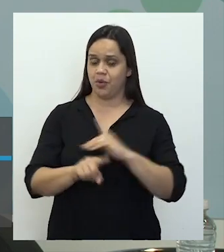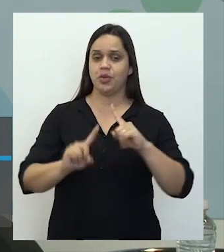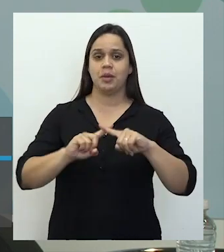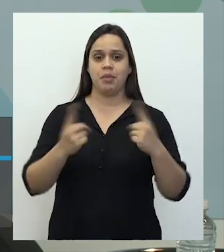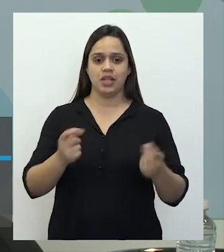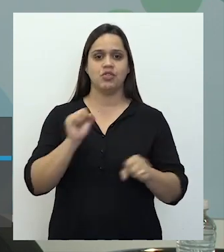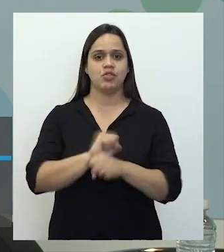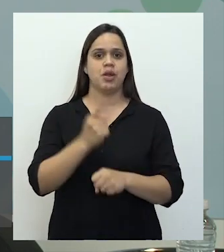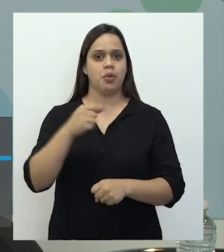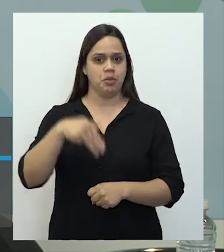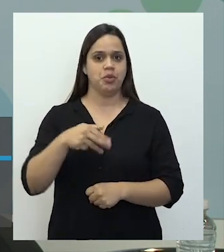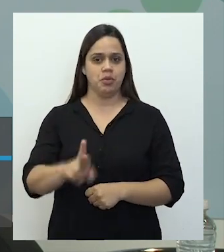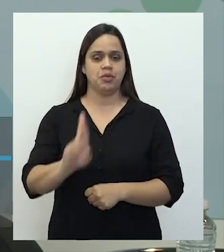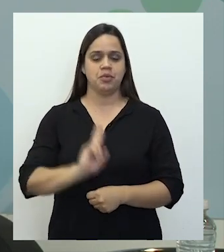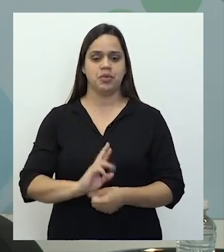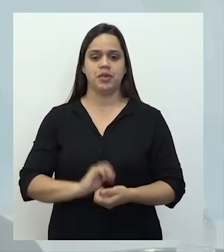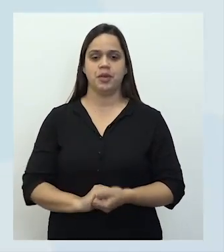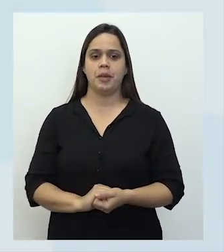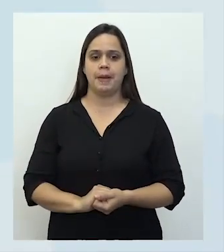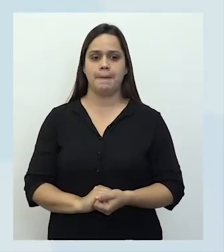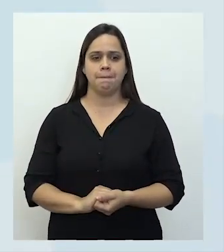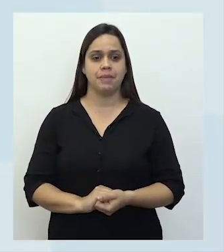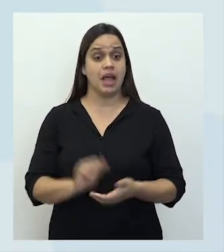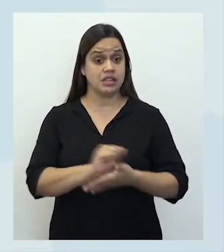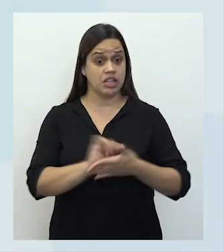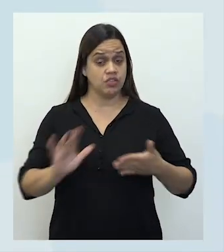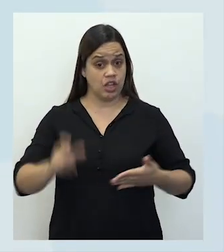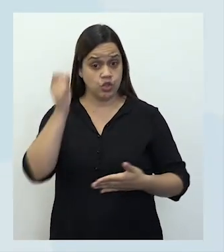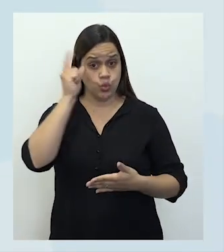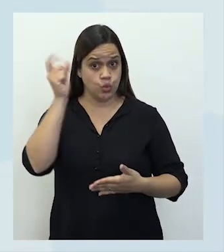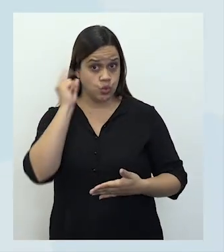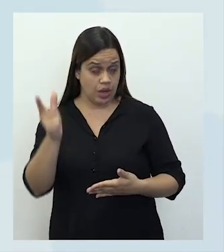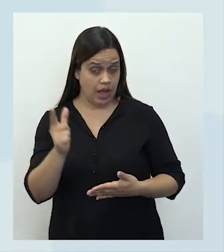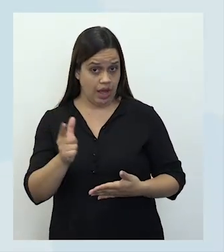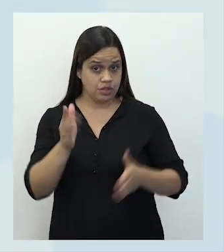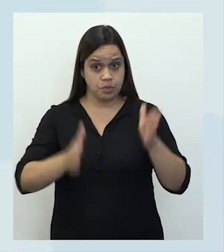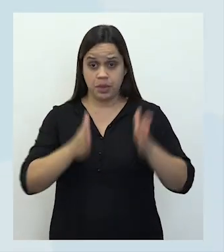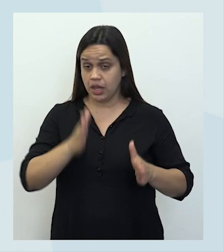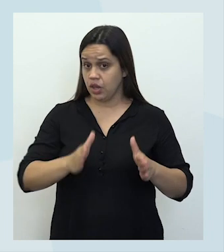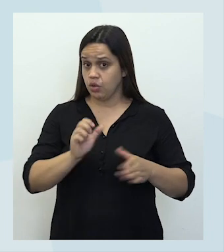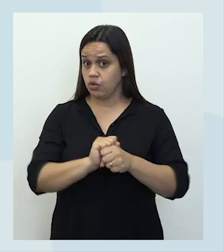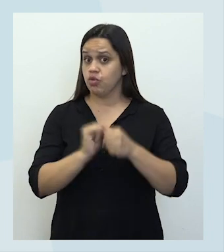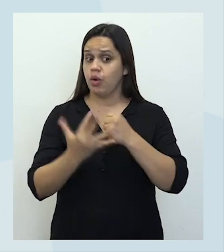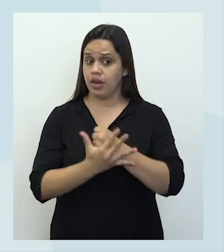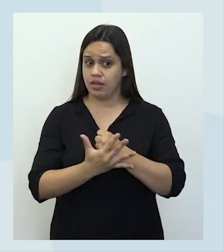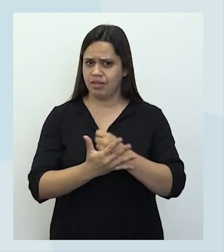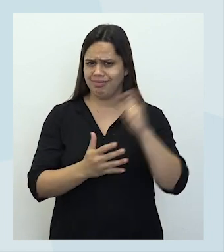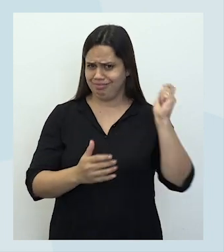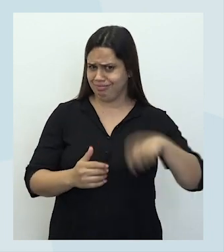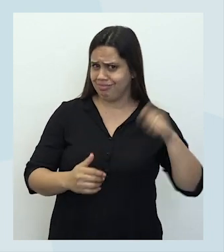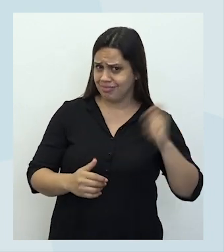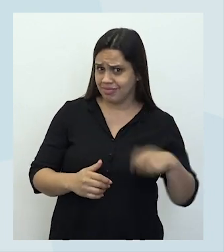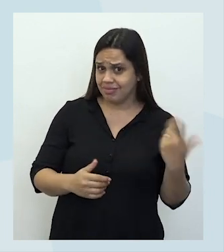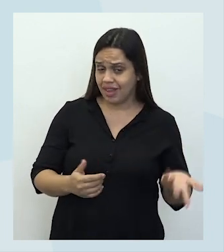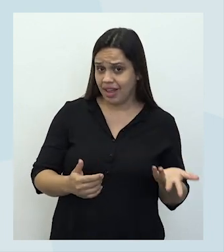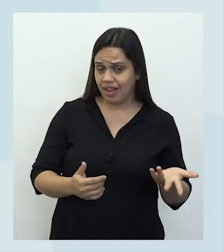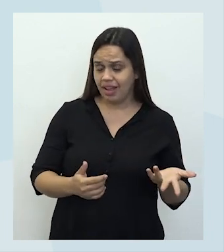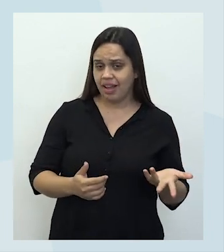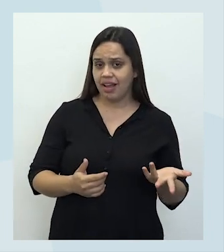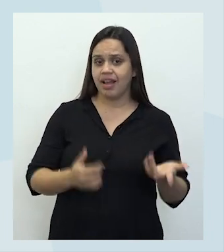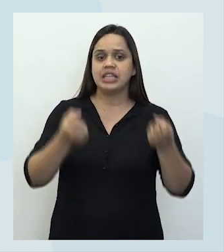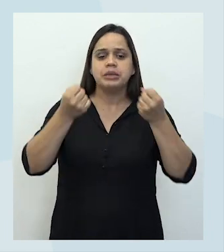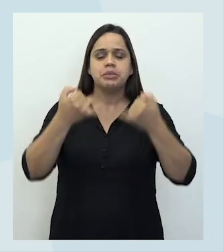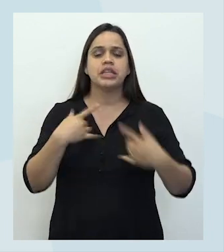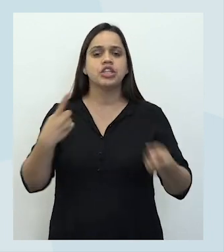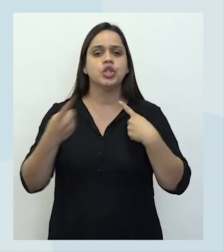vocês responderem, tá bom? Então vamos lá. As atividades culturais na quarentena são possíveis? Aí descrevam, discutam um pouco